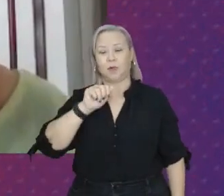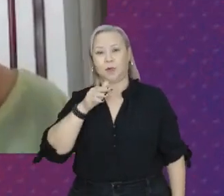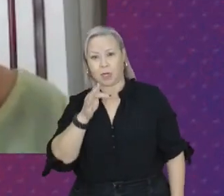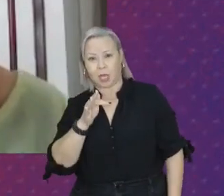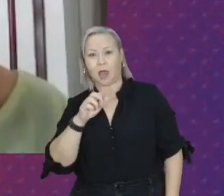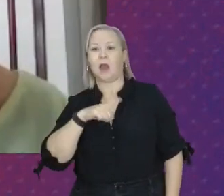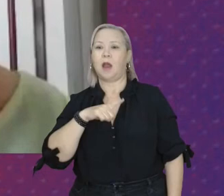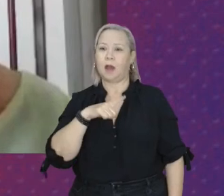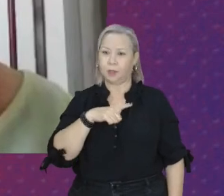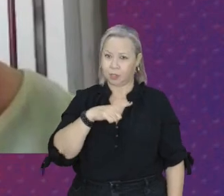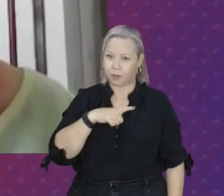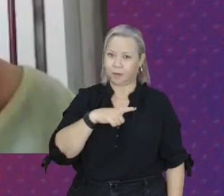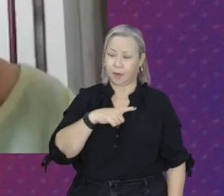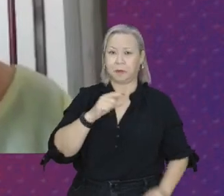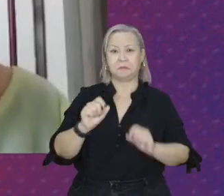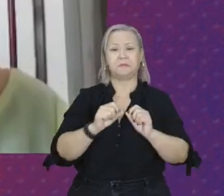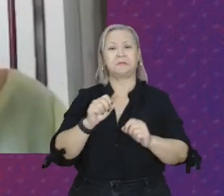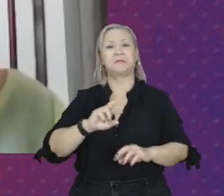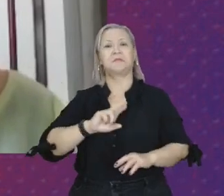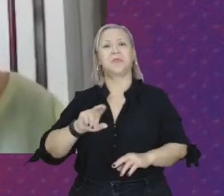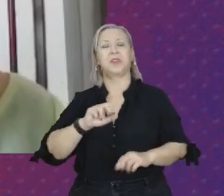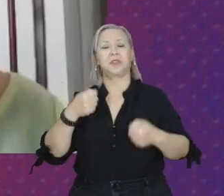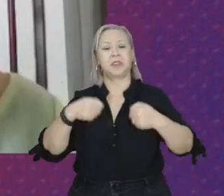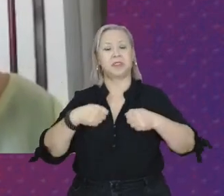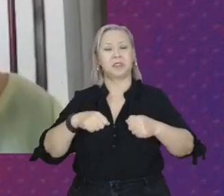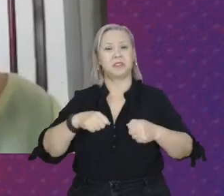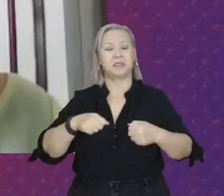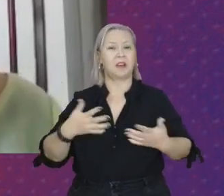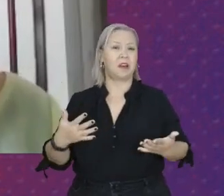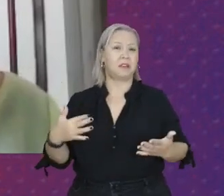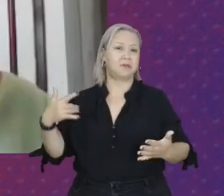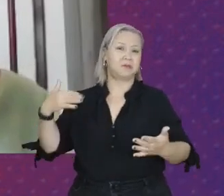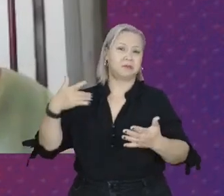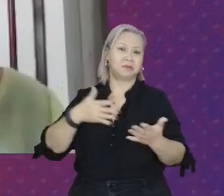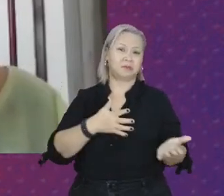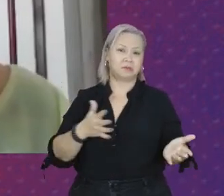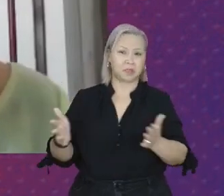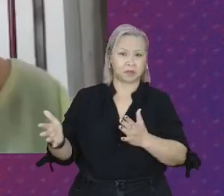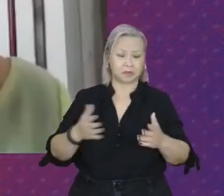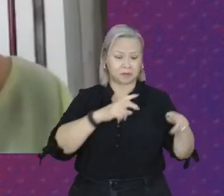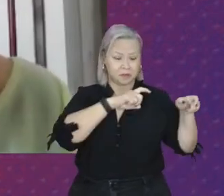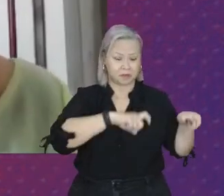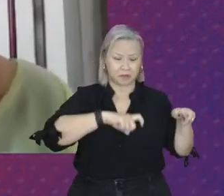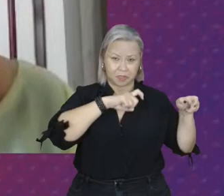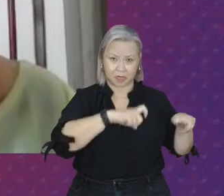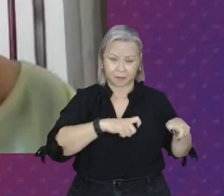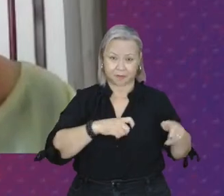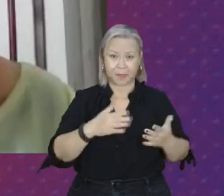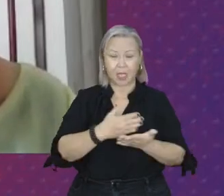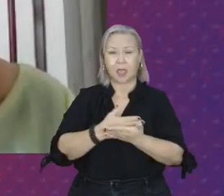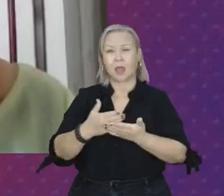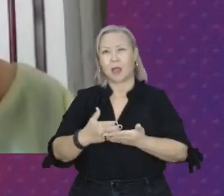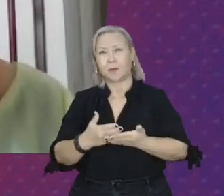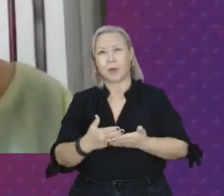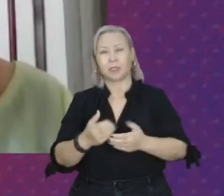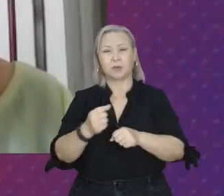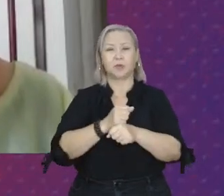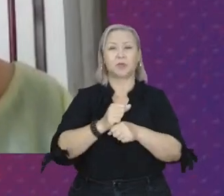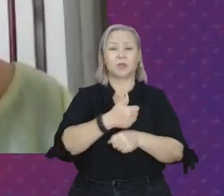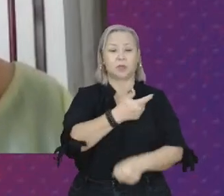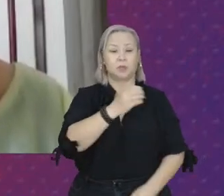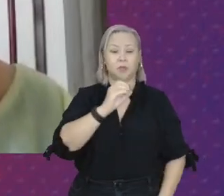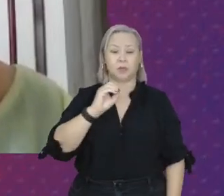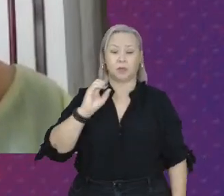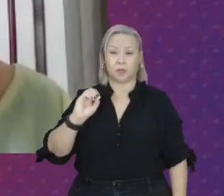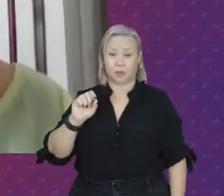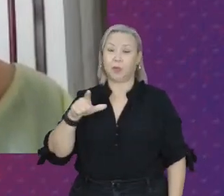não correspondeu às necessidades dos vários segmentos do campesinato, é a partir dos anos 2000 que